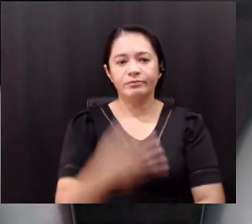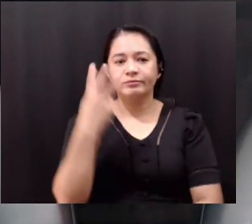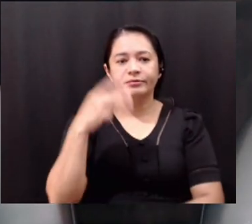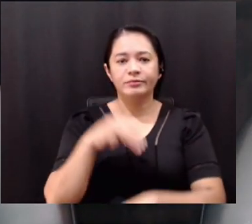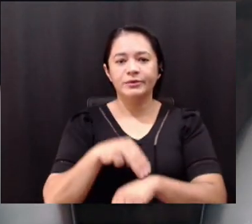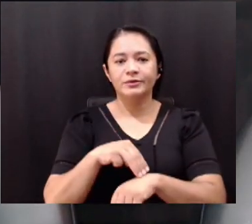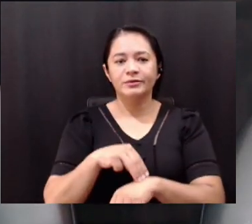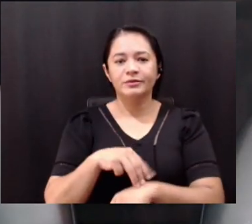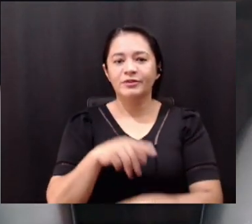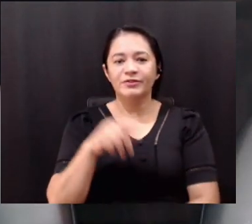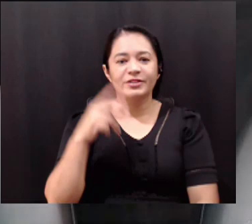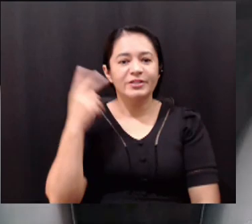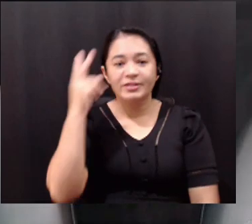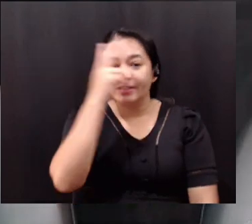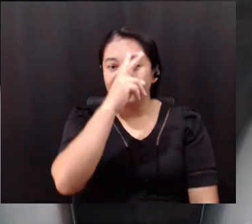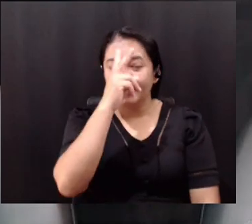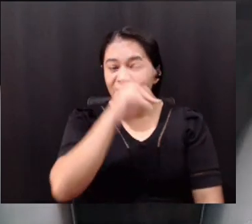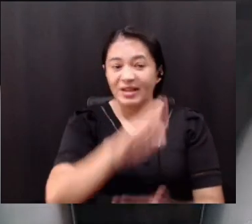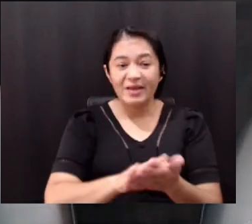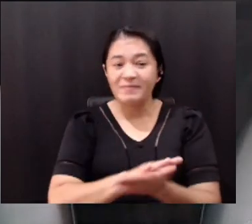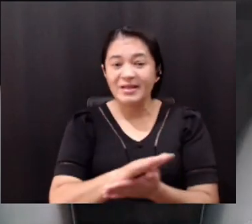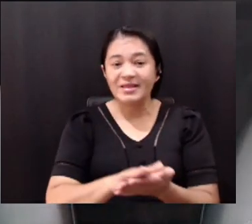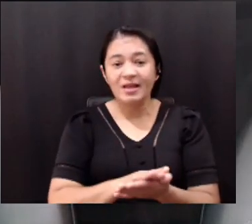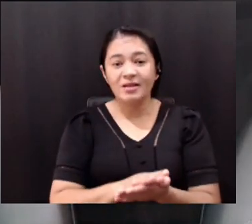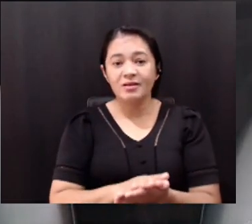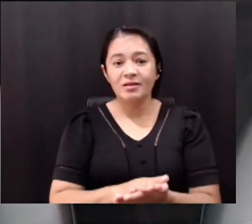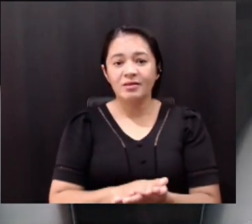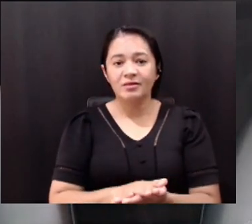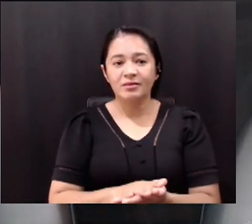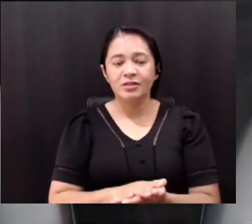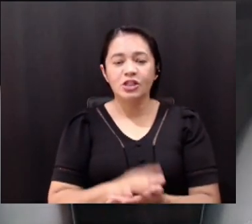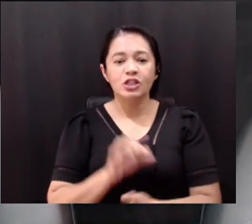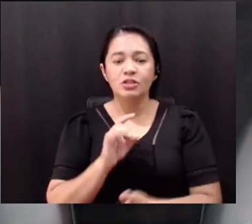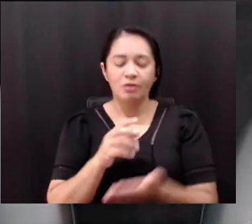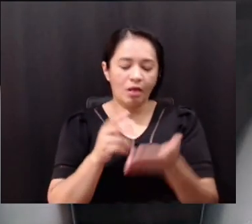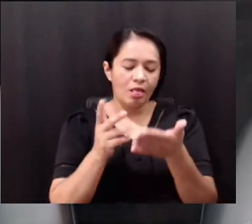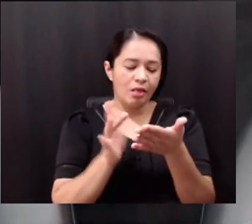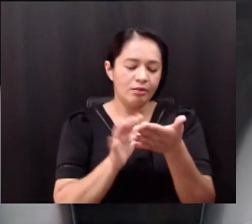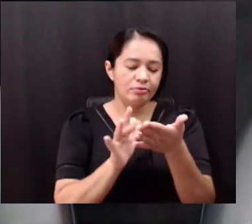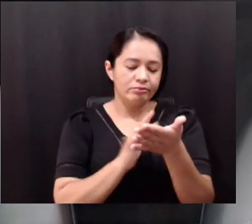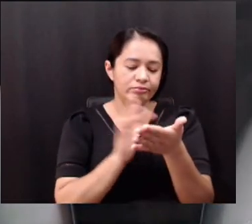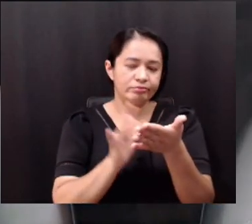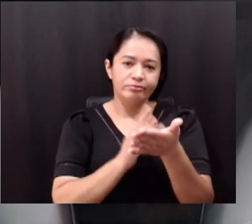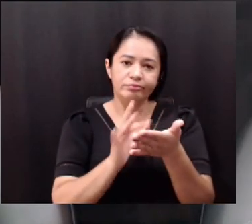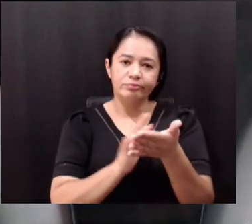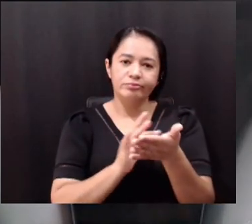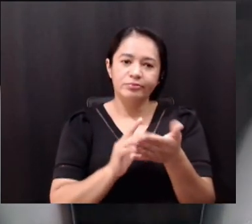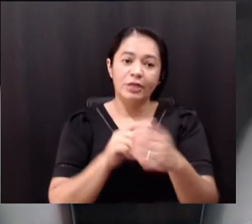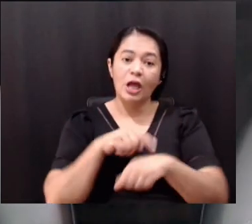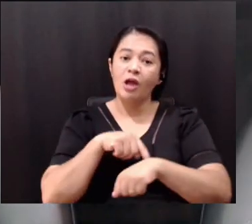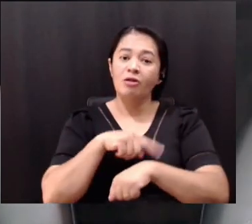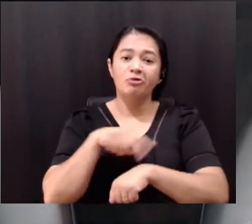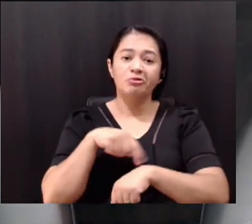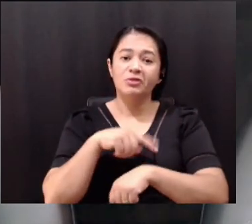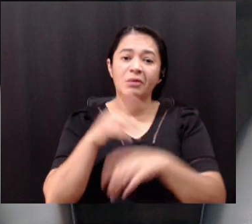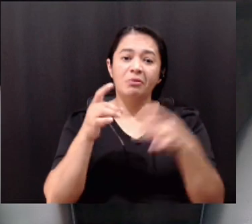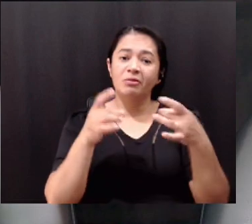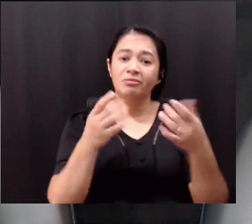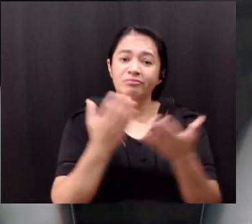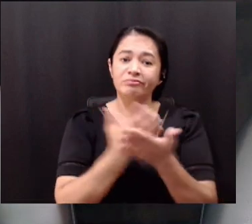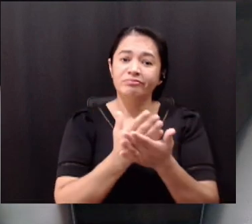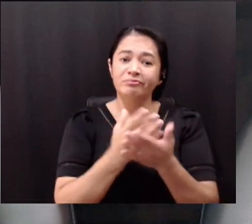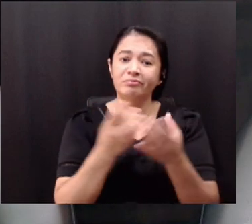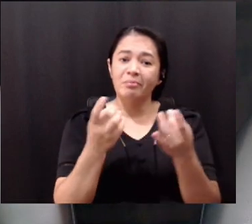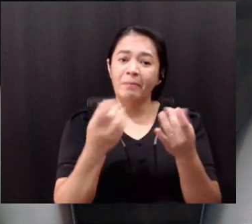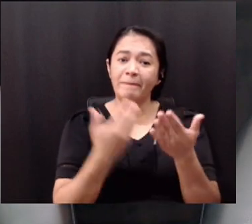Nada. Nada. Você não consegue lembrar. Só foi de arrasta para cima, só, né? Então, é um tempo inútil. Então, esse é um momento que cada um